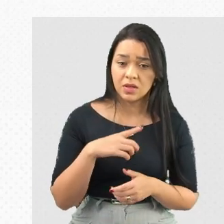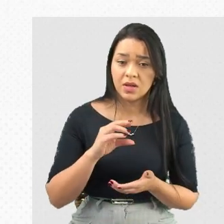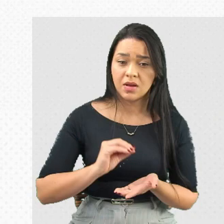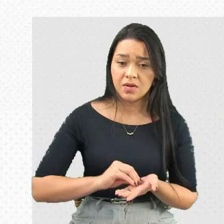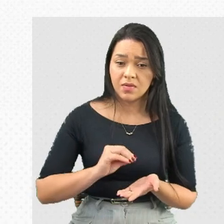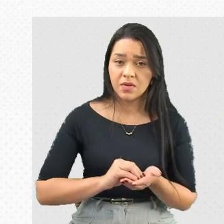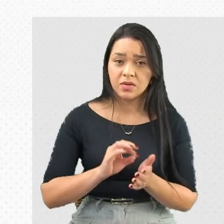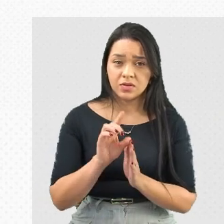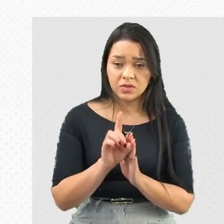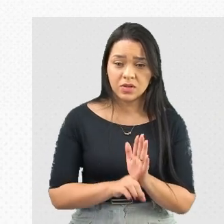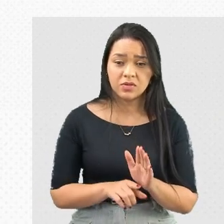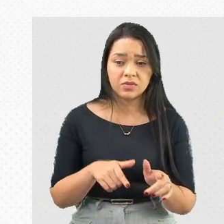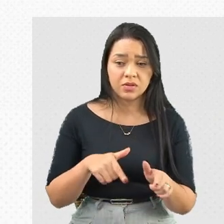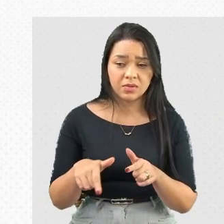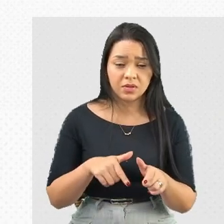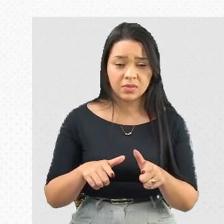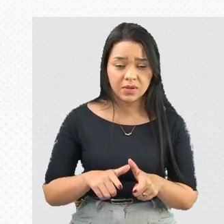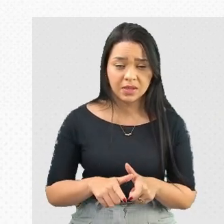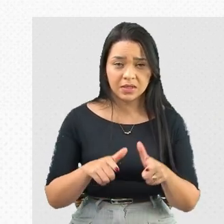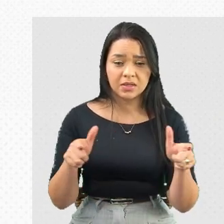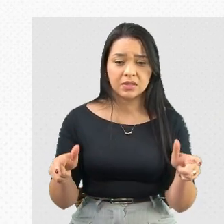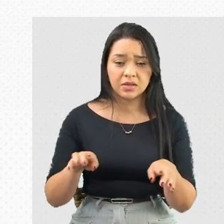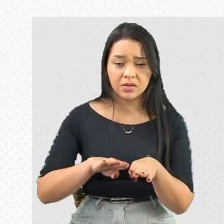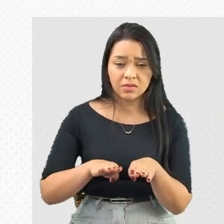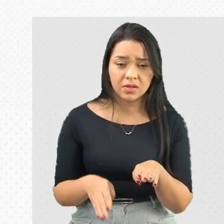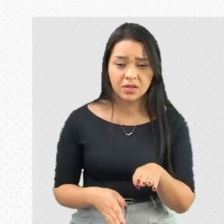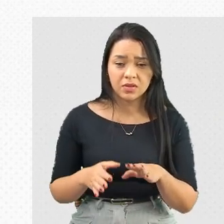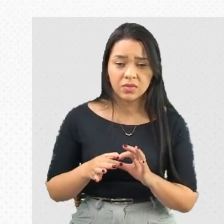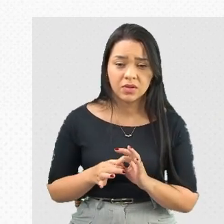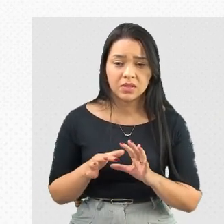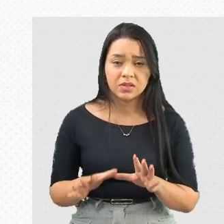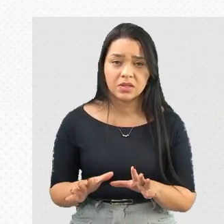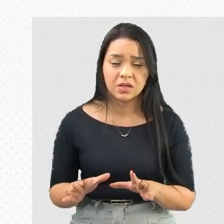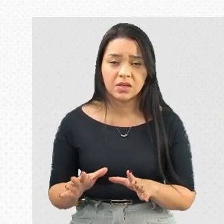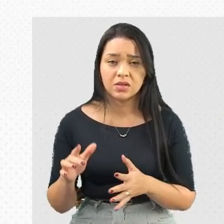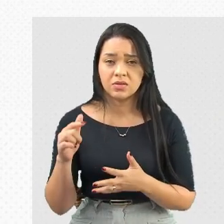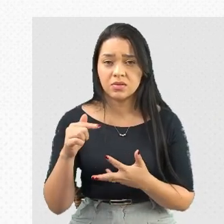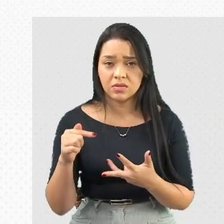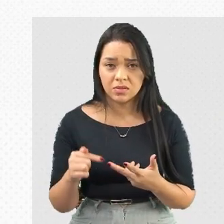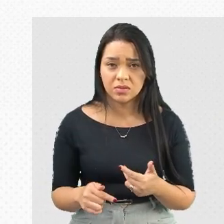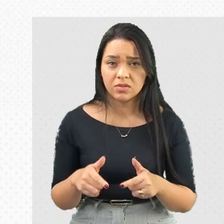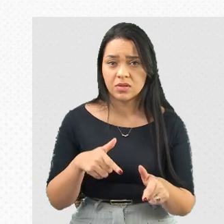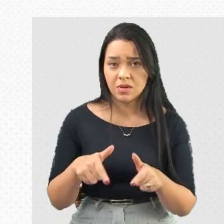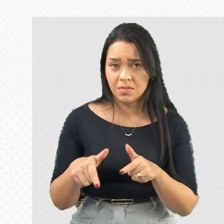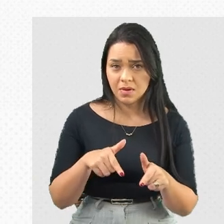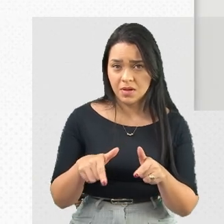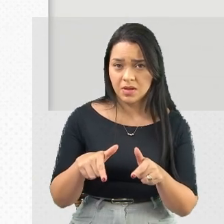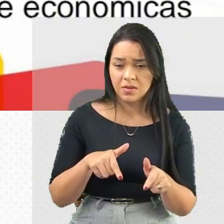direitos trabalhistas e uma crescente desigualdade no acesso a condições de trabalho.